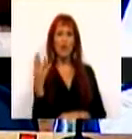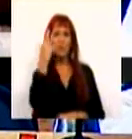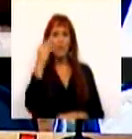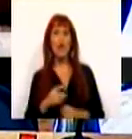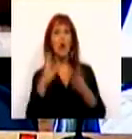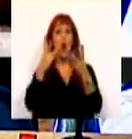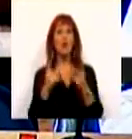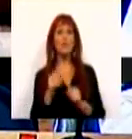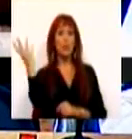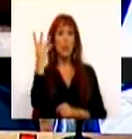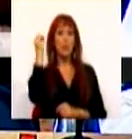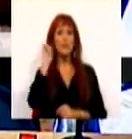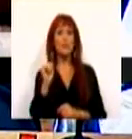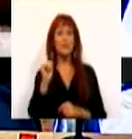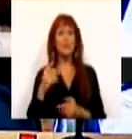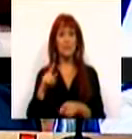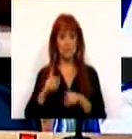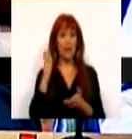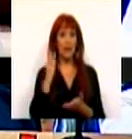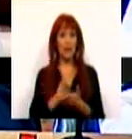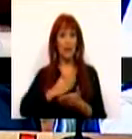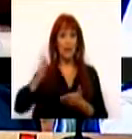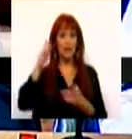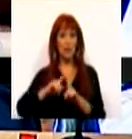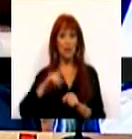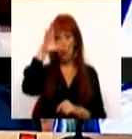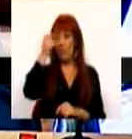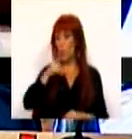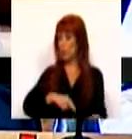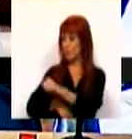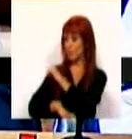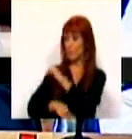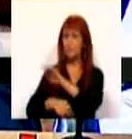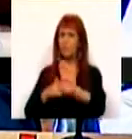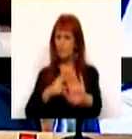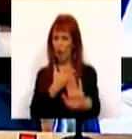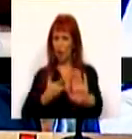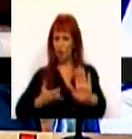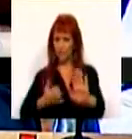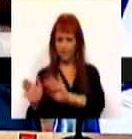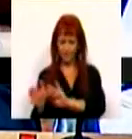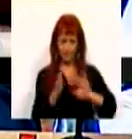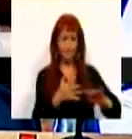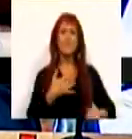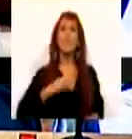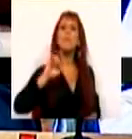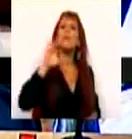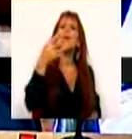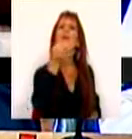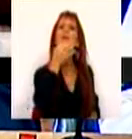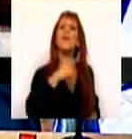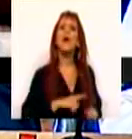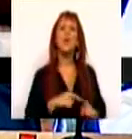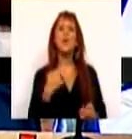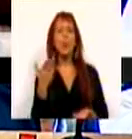22,4% no orçamento da cultura relativamente ao governo anterior. Já lá iremos. Gostaria primeiro de vos falar em